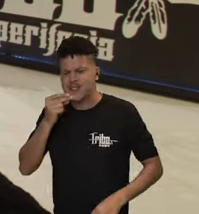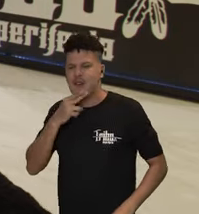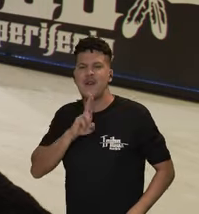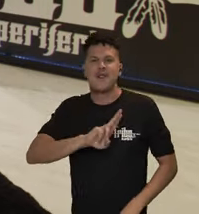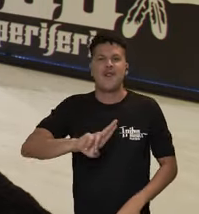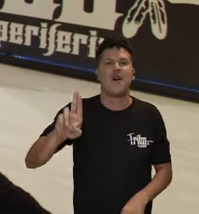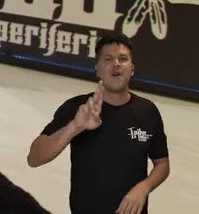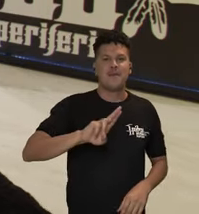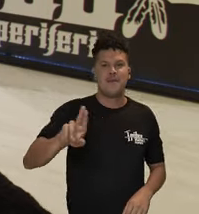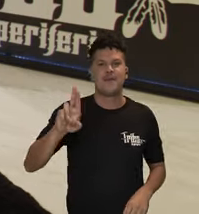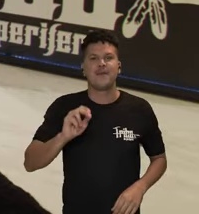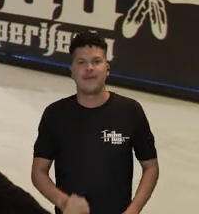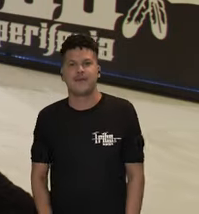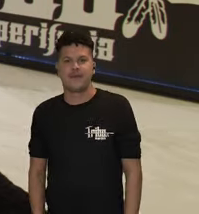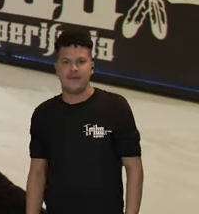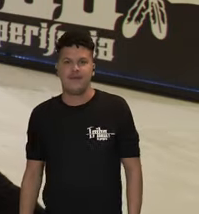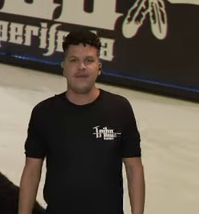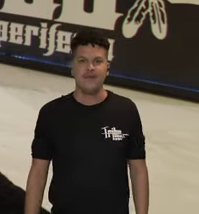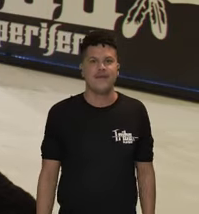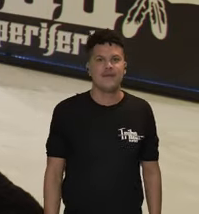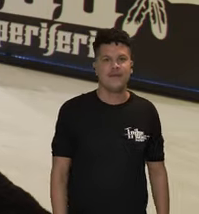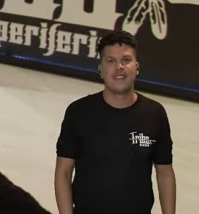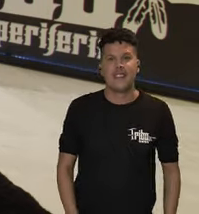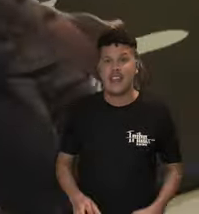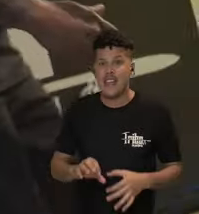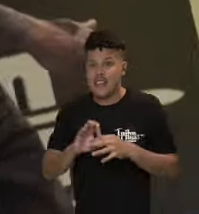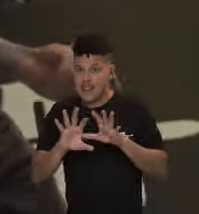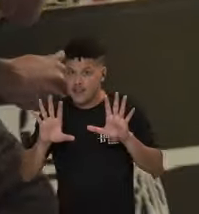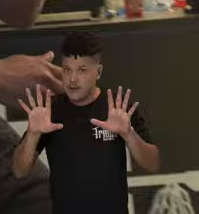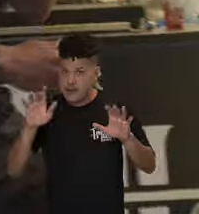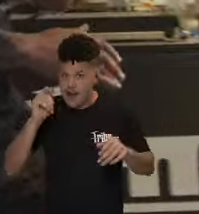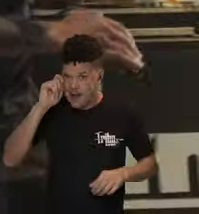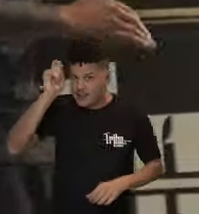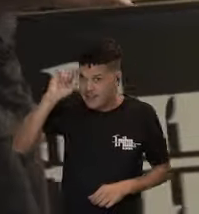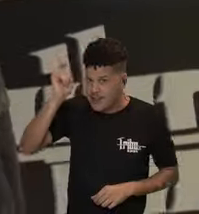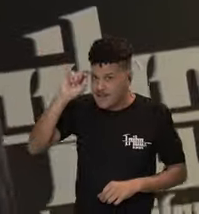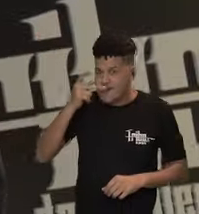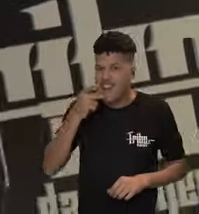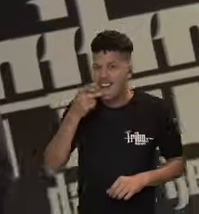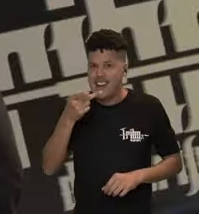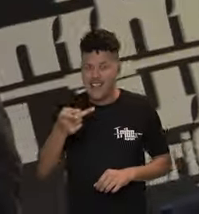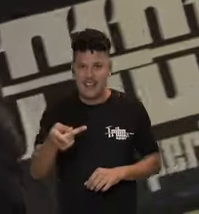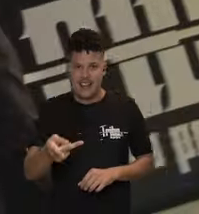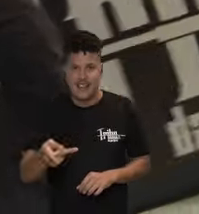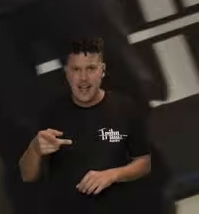que interessa nessa vida não é o que tem, e sim o que sou. Deixa o maloqueiro